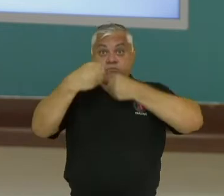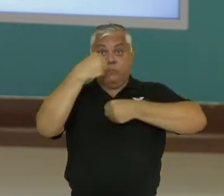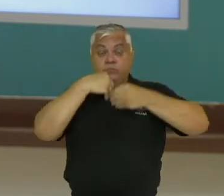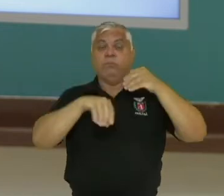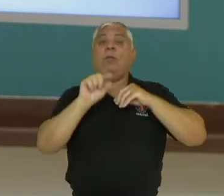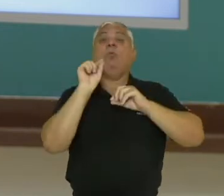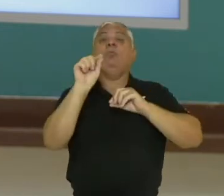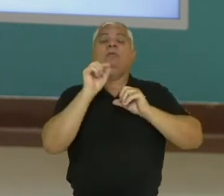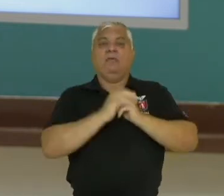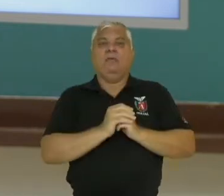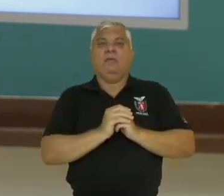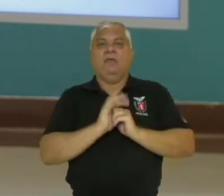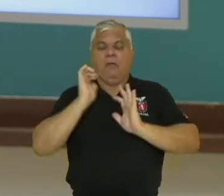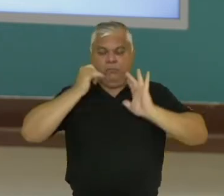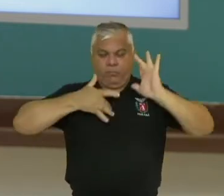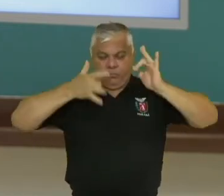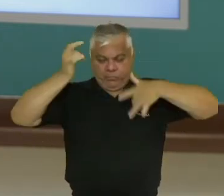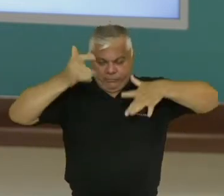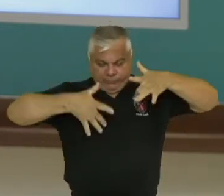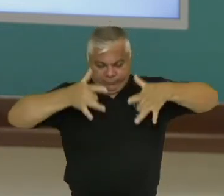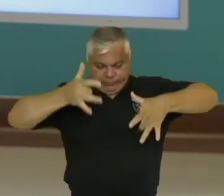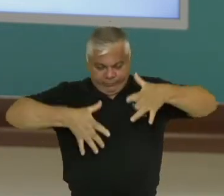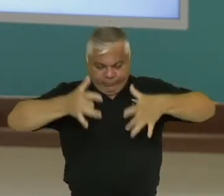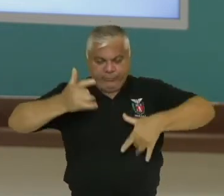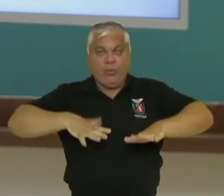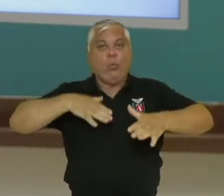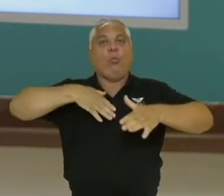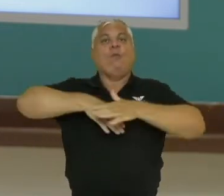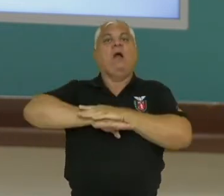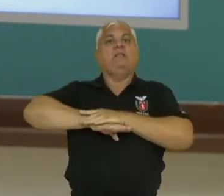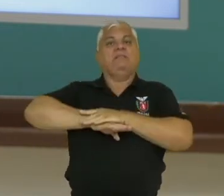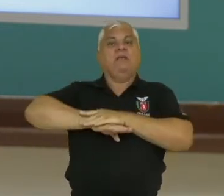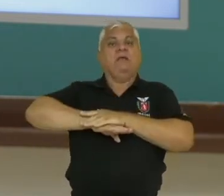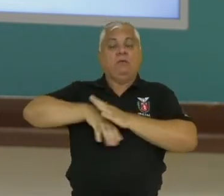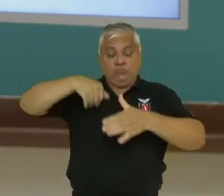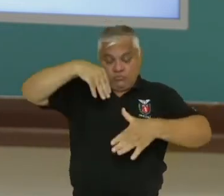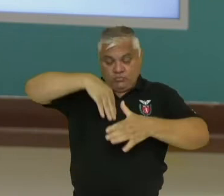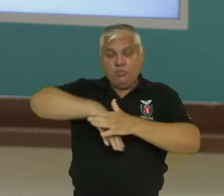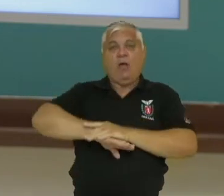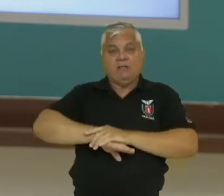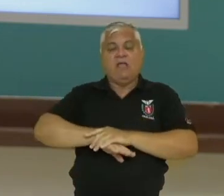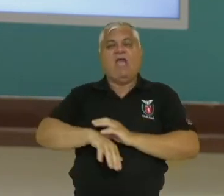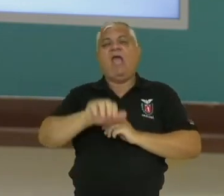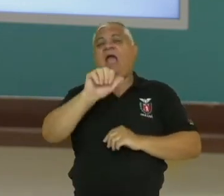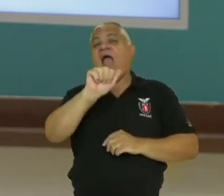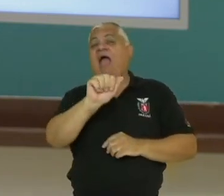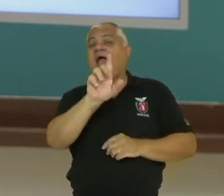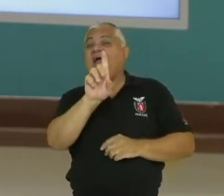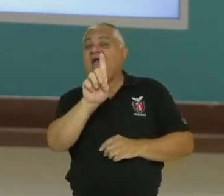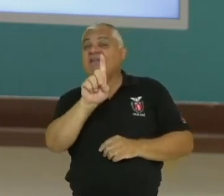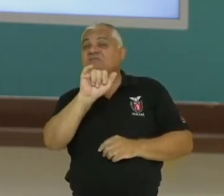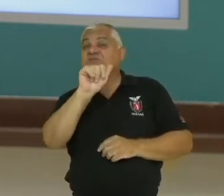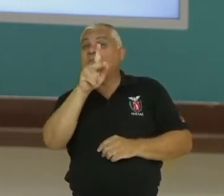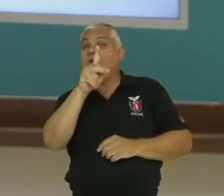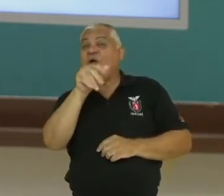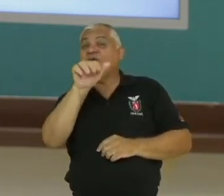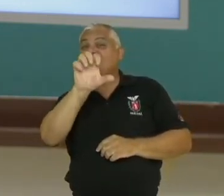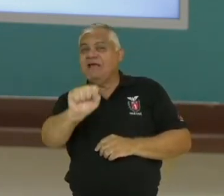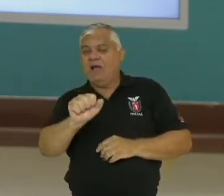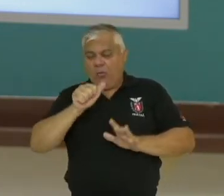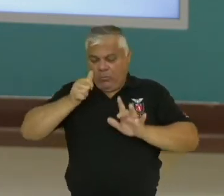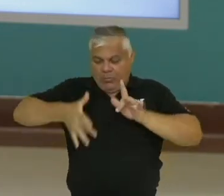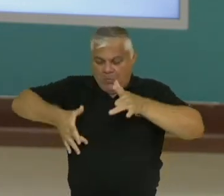muitos alimentos que contêm carboidratos, o corpo guarda numa célula chamada adipócito e vai guardando a gordura